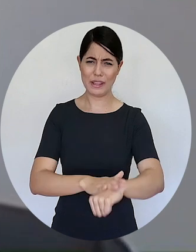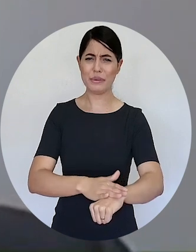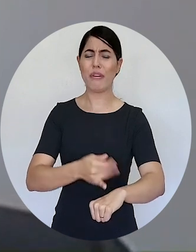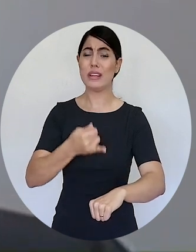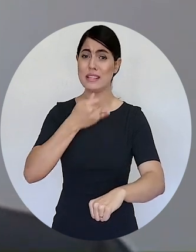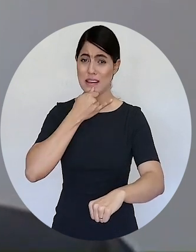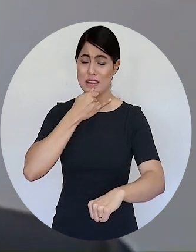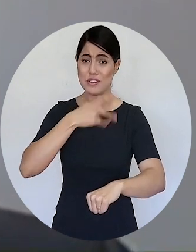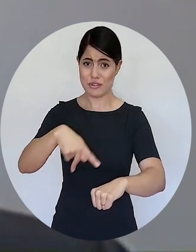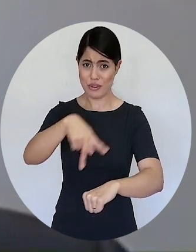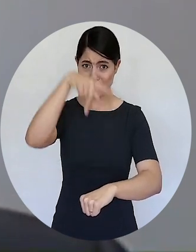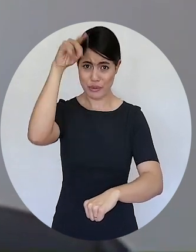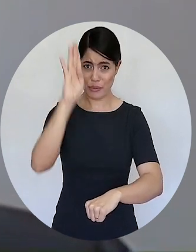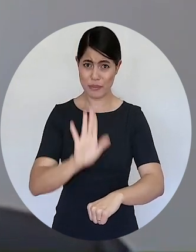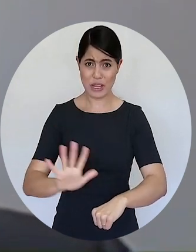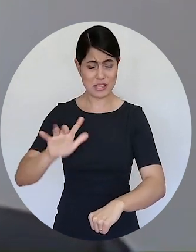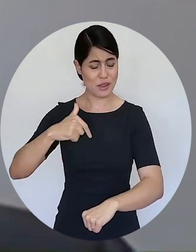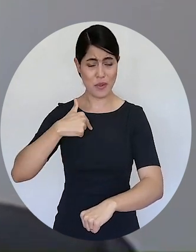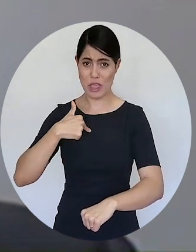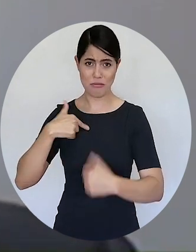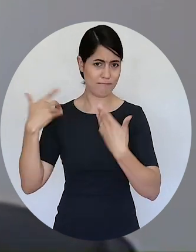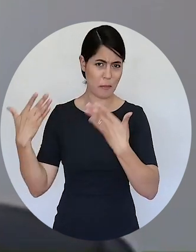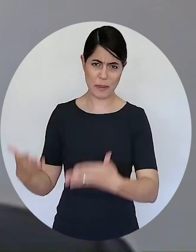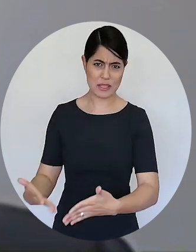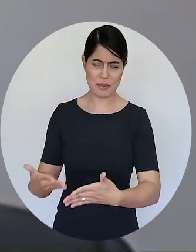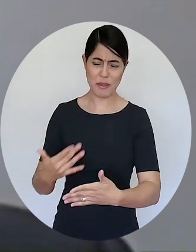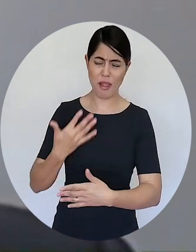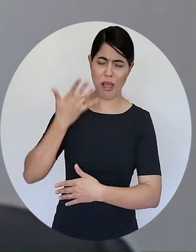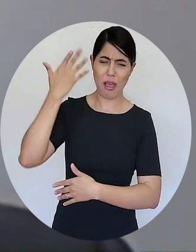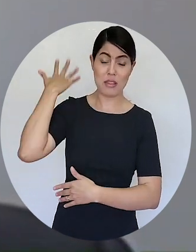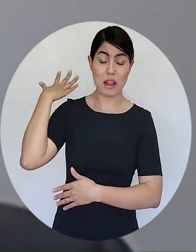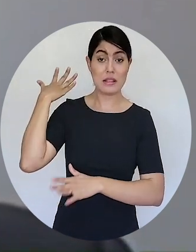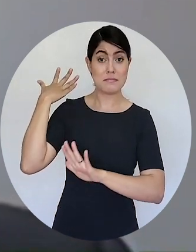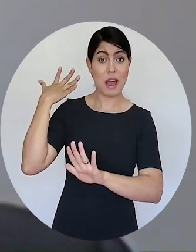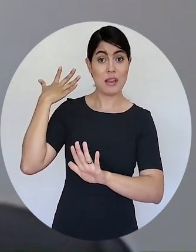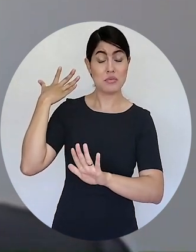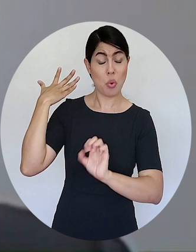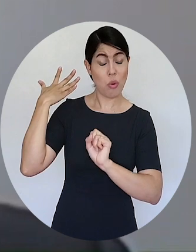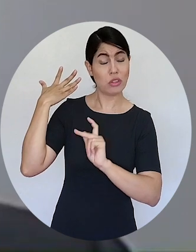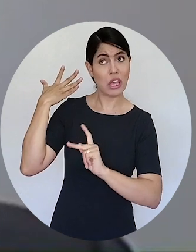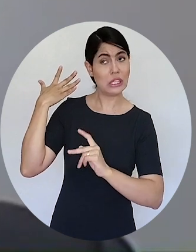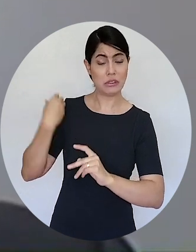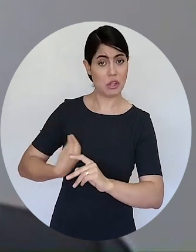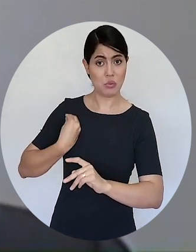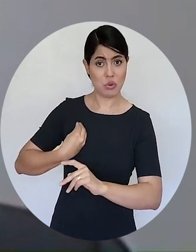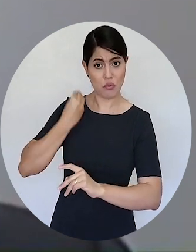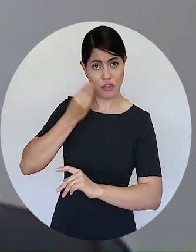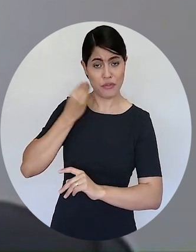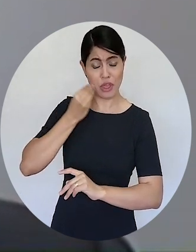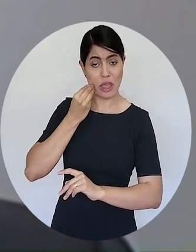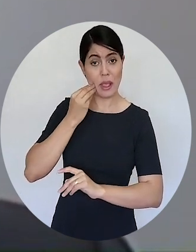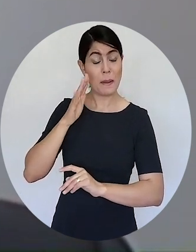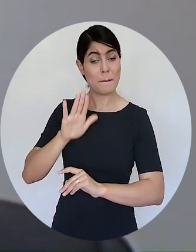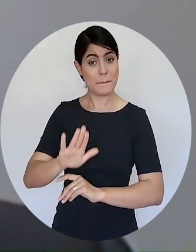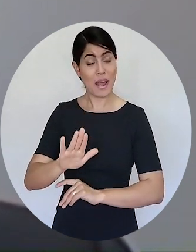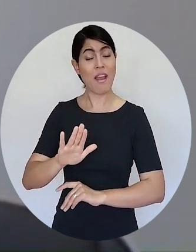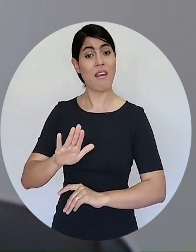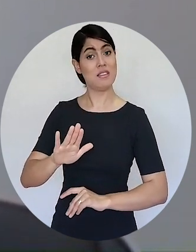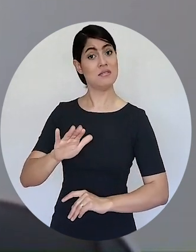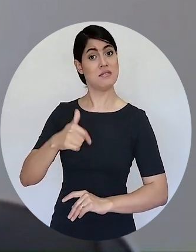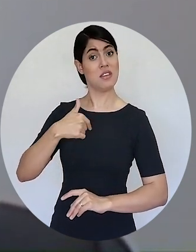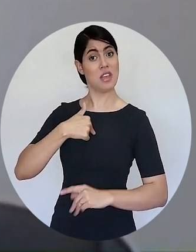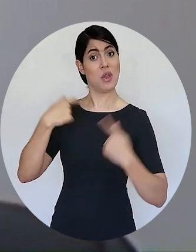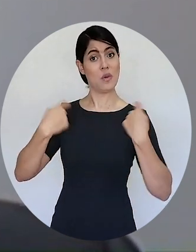mais tristes do nosso país. Mas nem por isso, por não tê-lo vivido, eu não